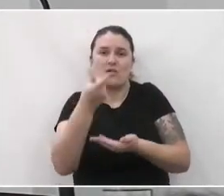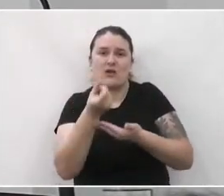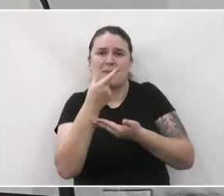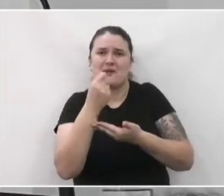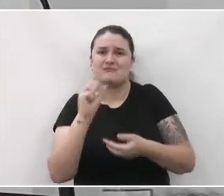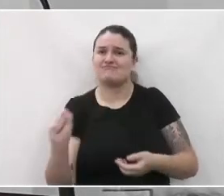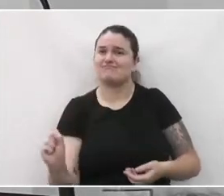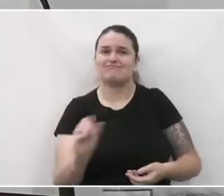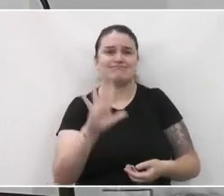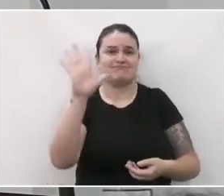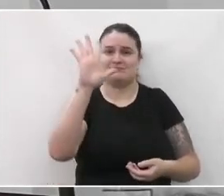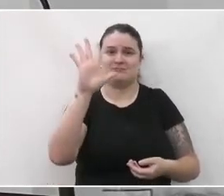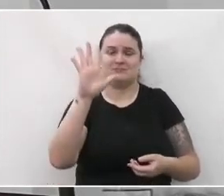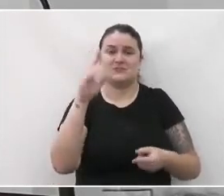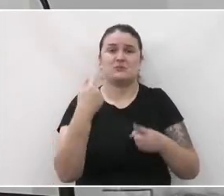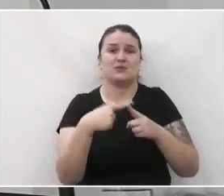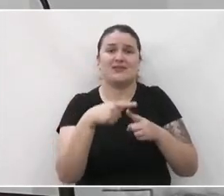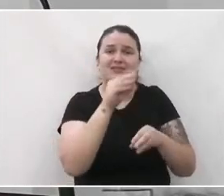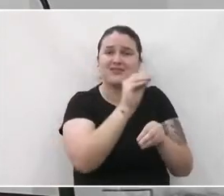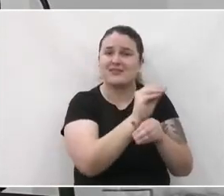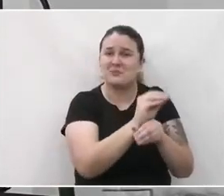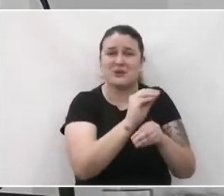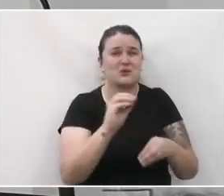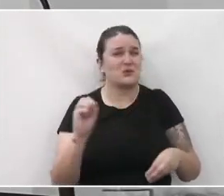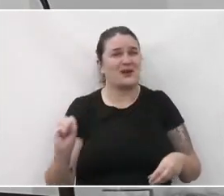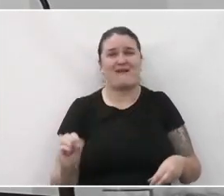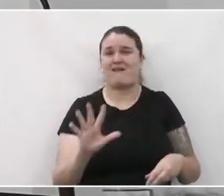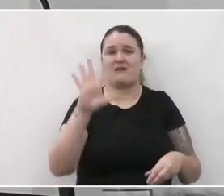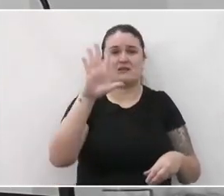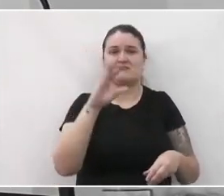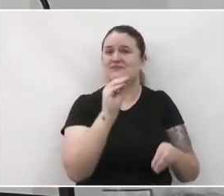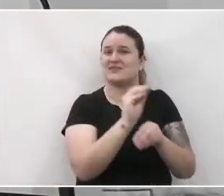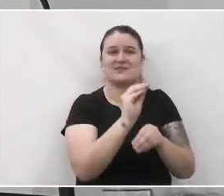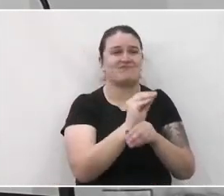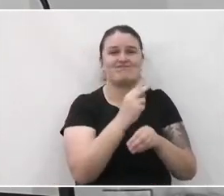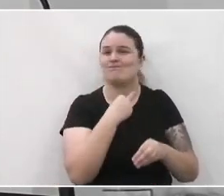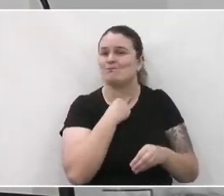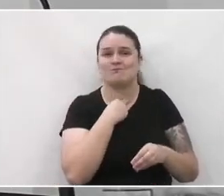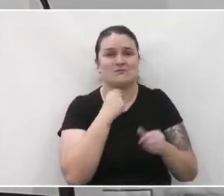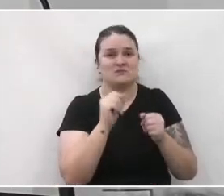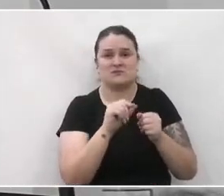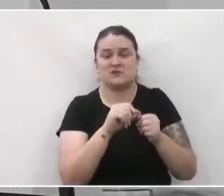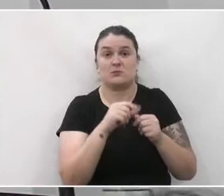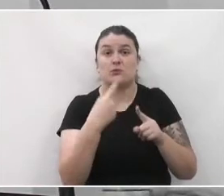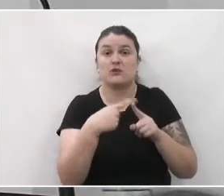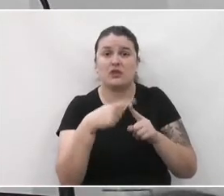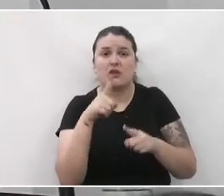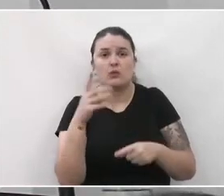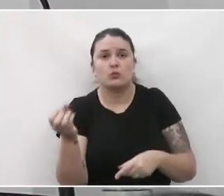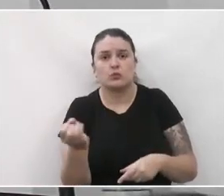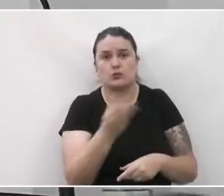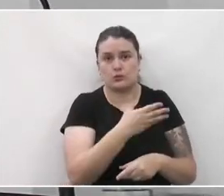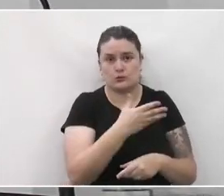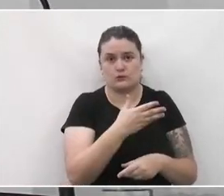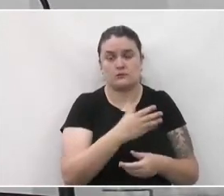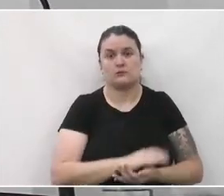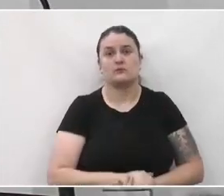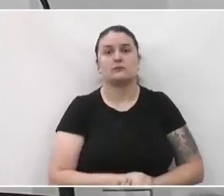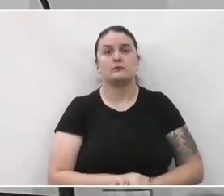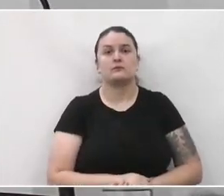grande que esse tratamento não vai poder ser realizado. Isso é o que nós temos de mais novo com relação a